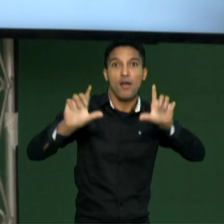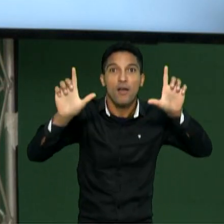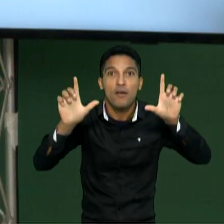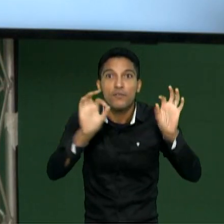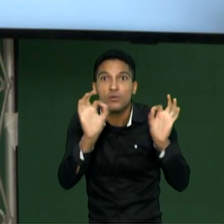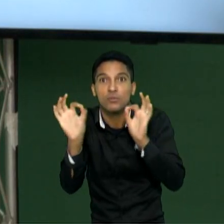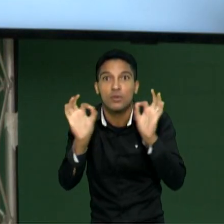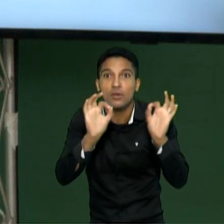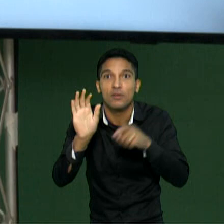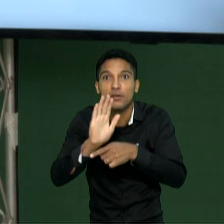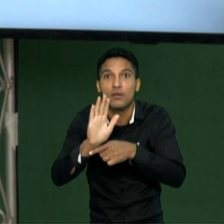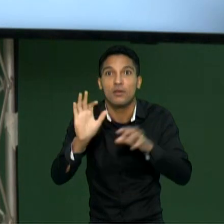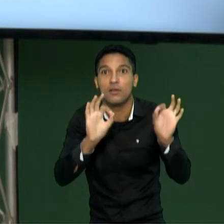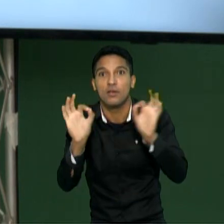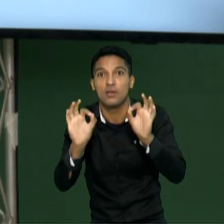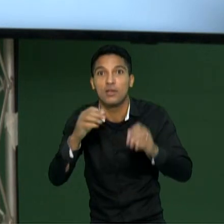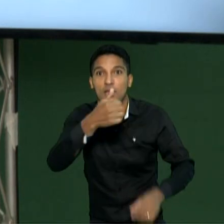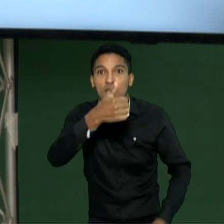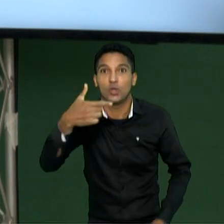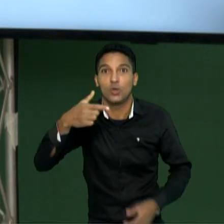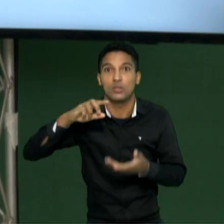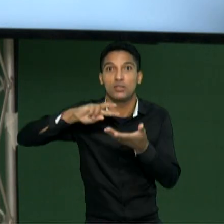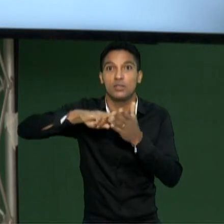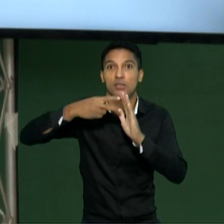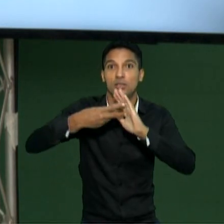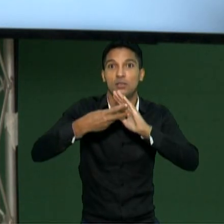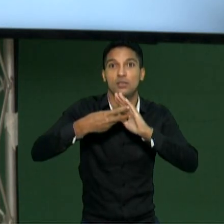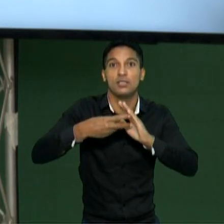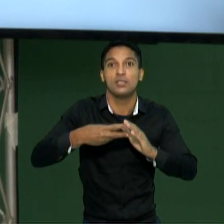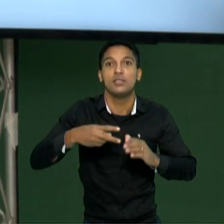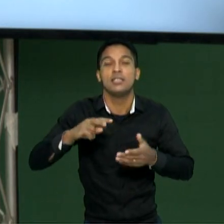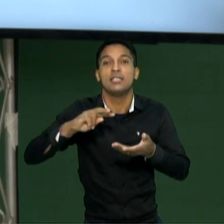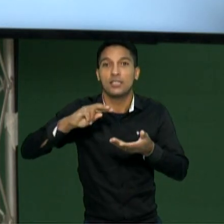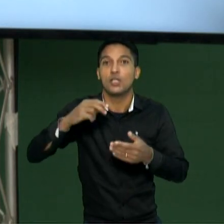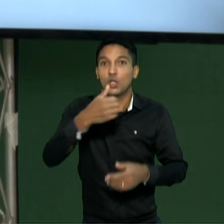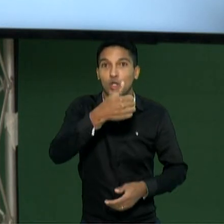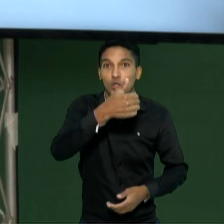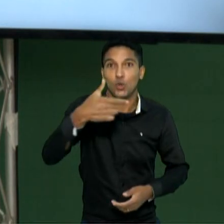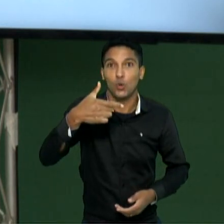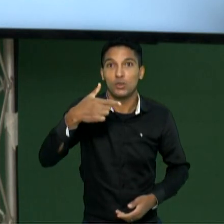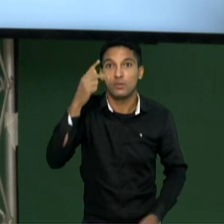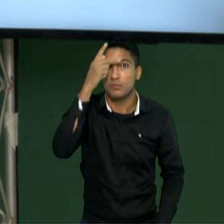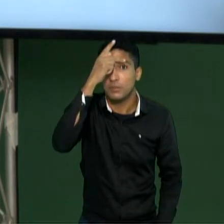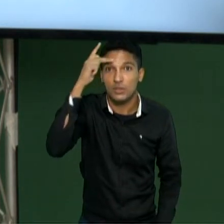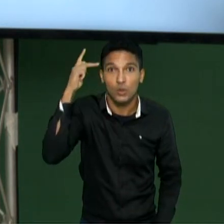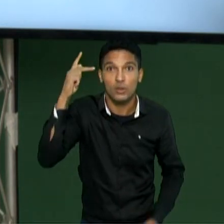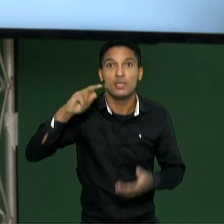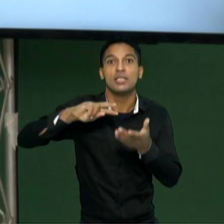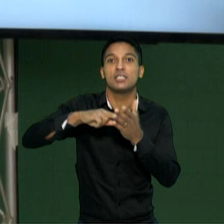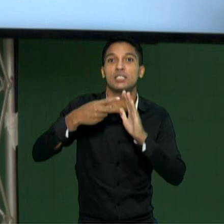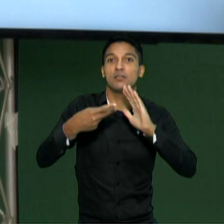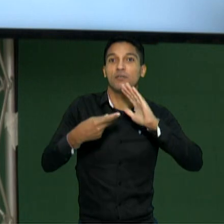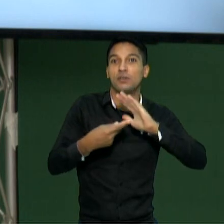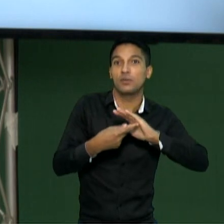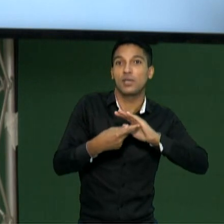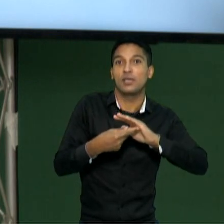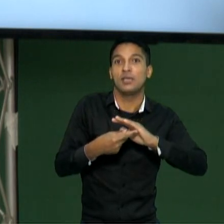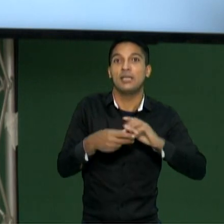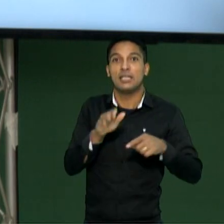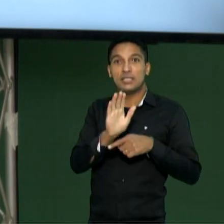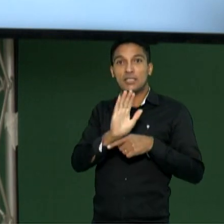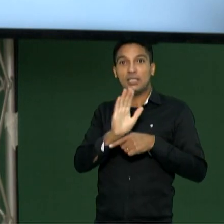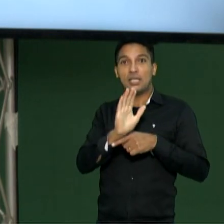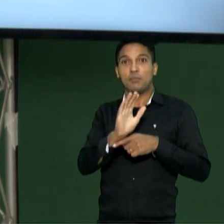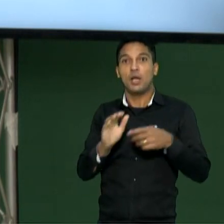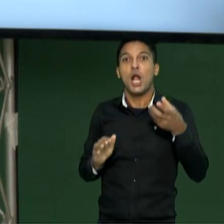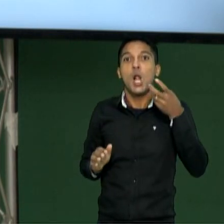naquele instante, esses 12 aqui vai garantir que o cinema pelo menos não tenha prejuízo. Não vai ter nada de lucro, não vai ganhar nada, mas também